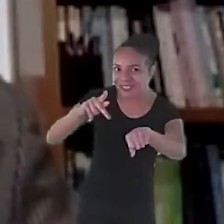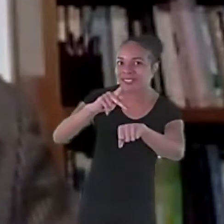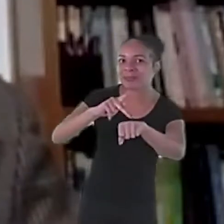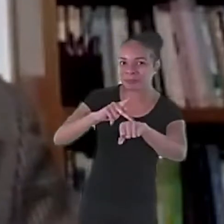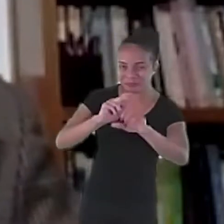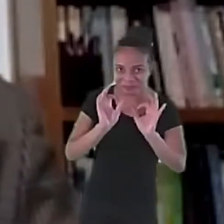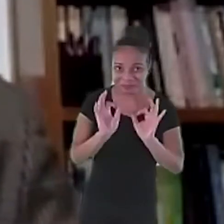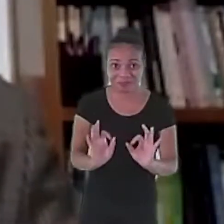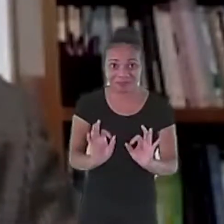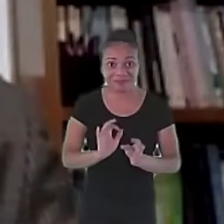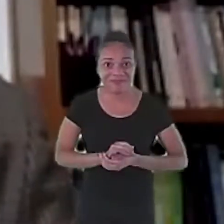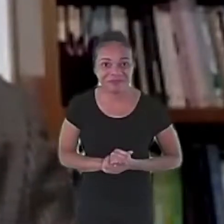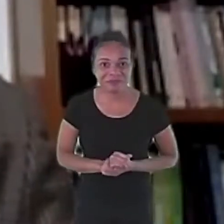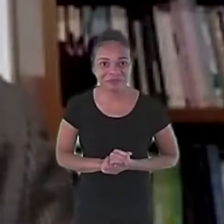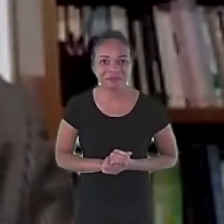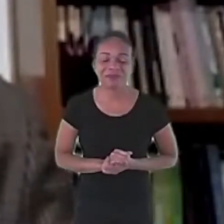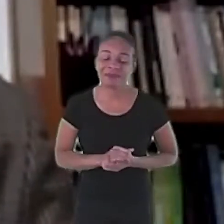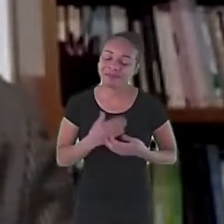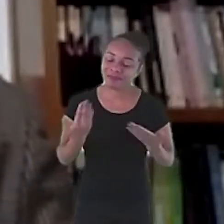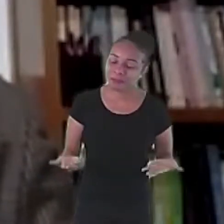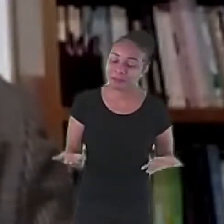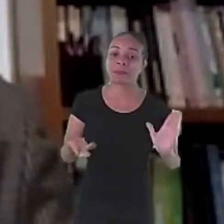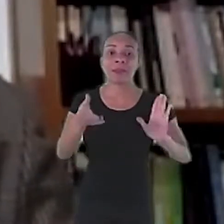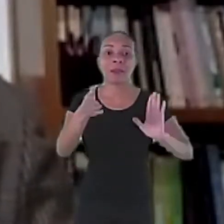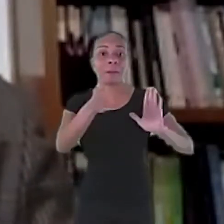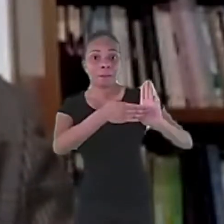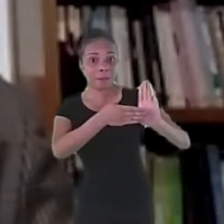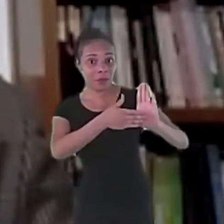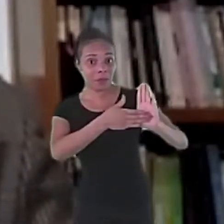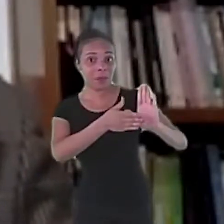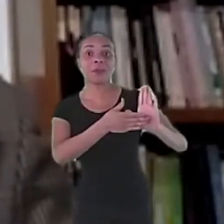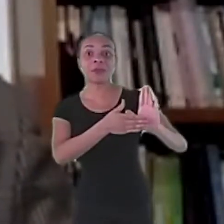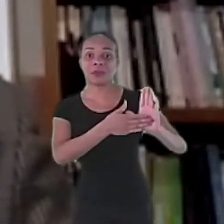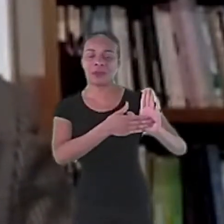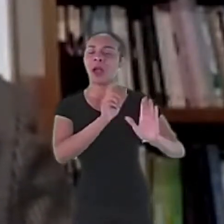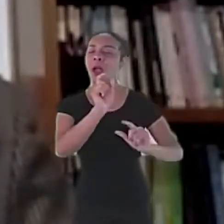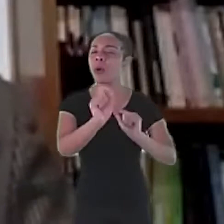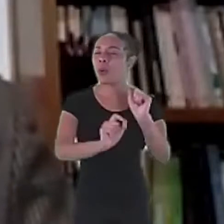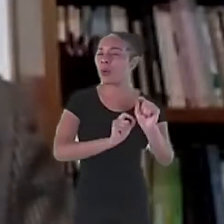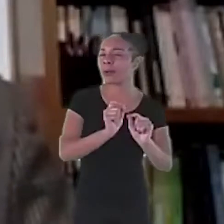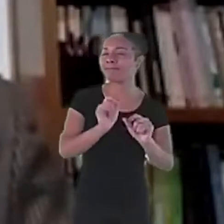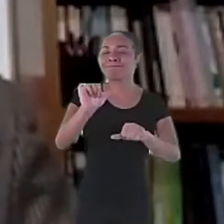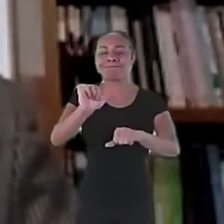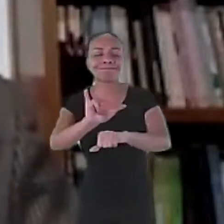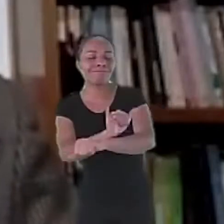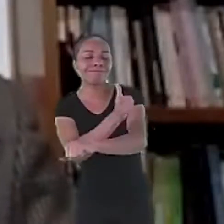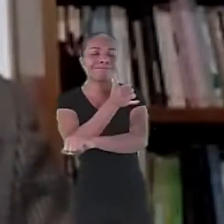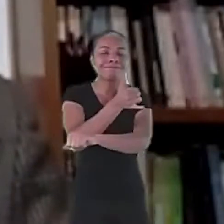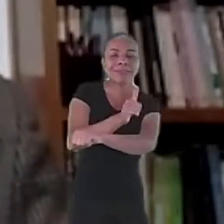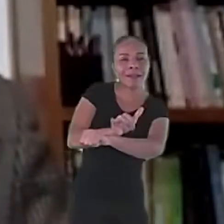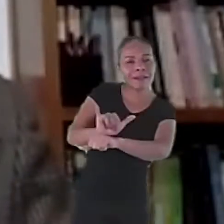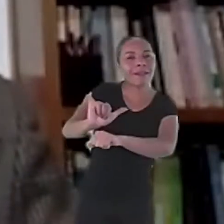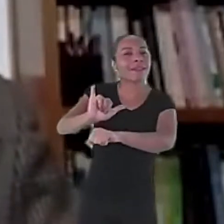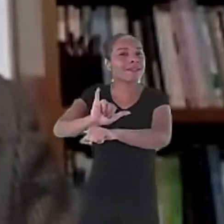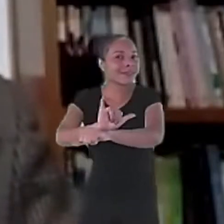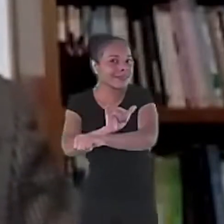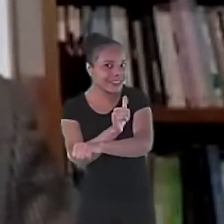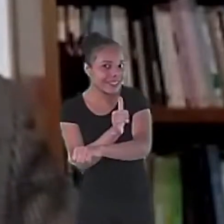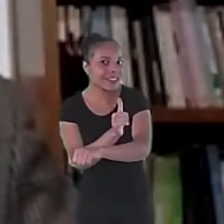Essa proposta seria um meio, uma estratégia